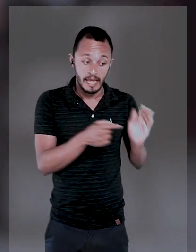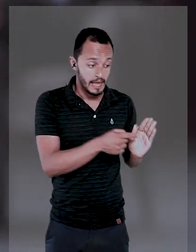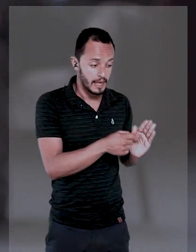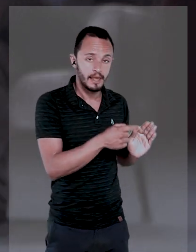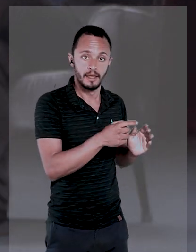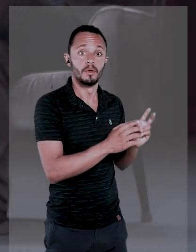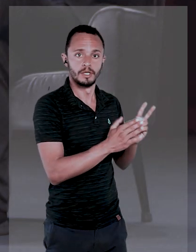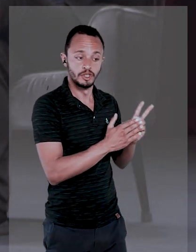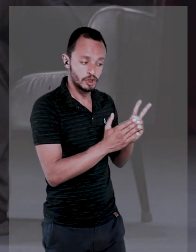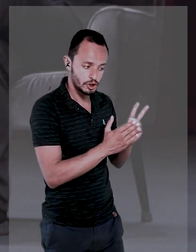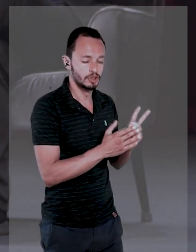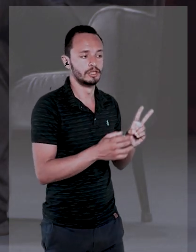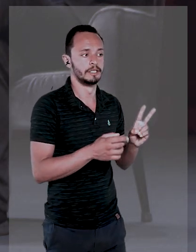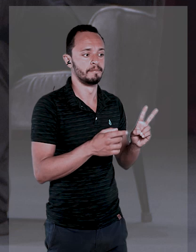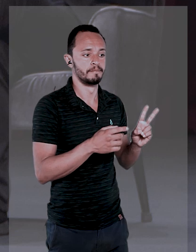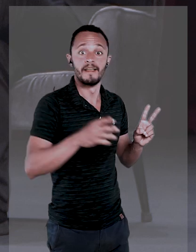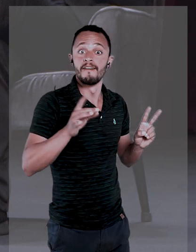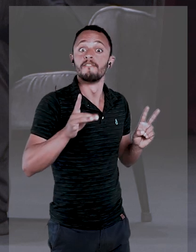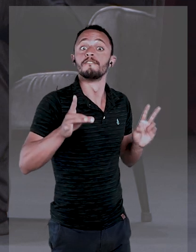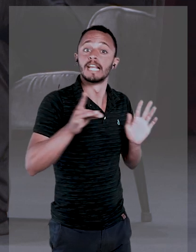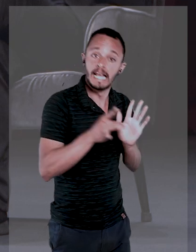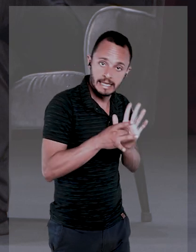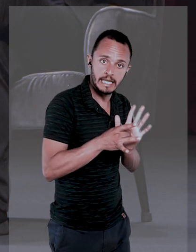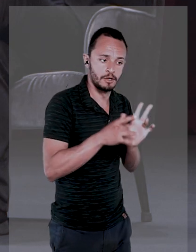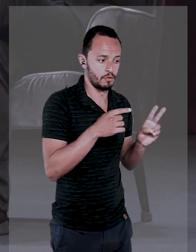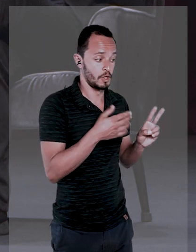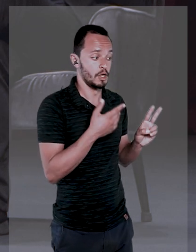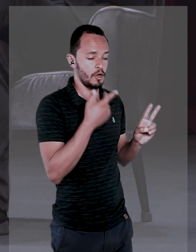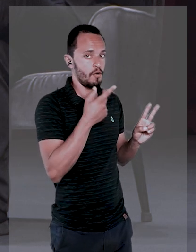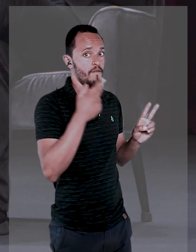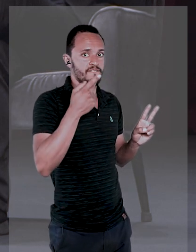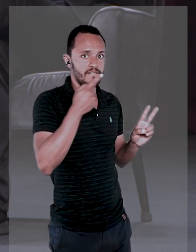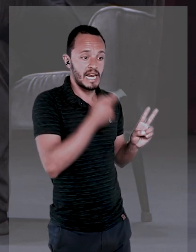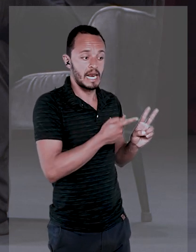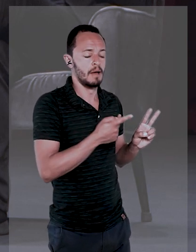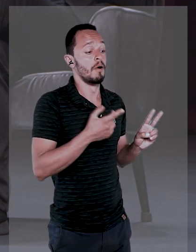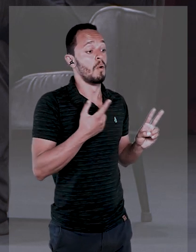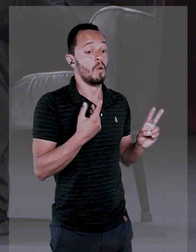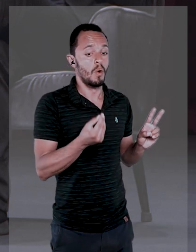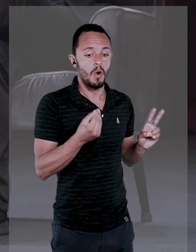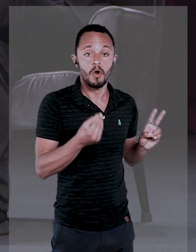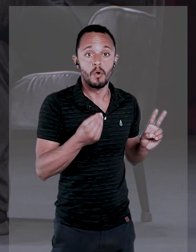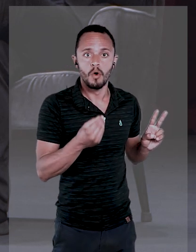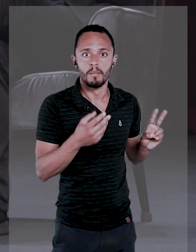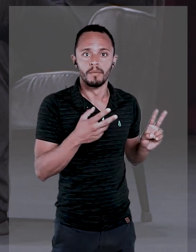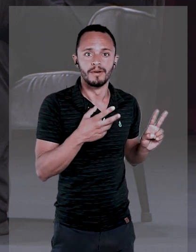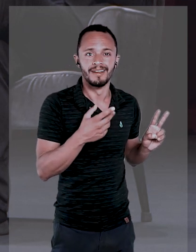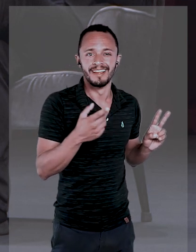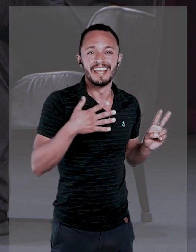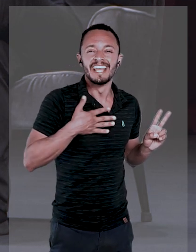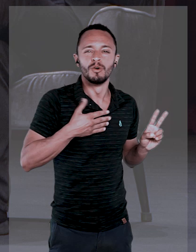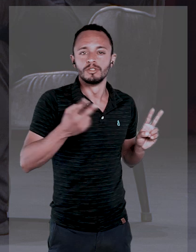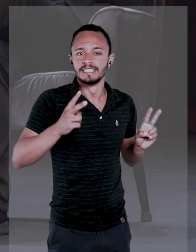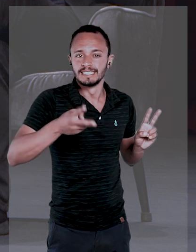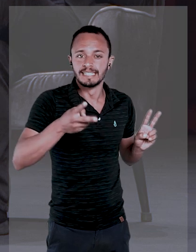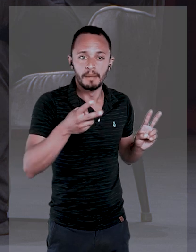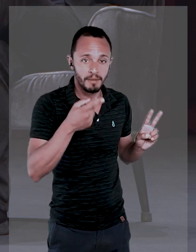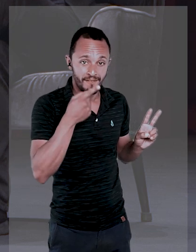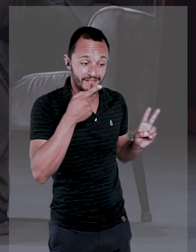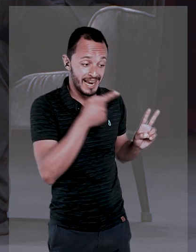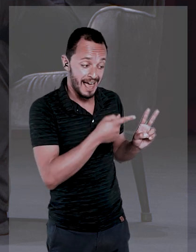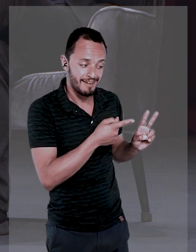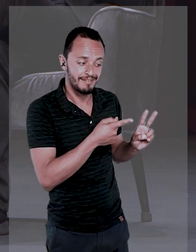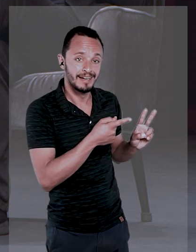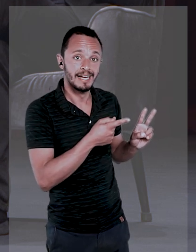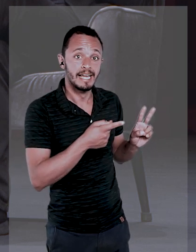inteligentíssimo, mas depois ele é o indígena verdadeiro, não é? E de cada vez que eu trocava mensagens com ele, que foram